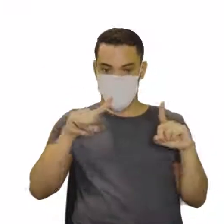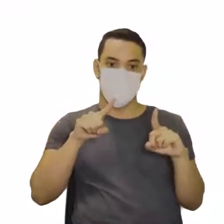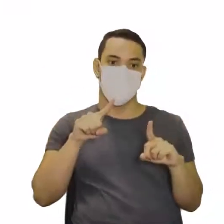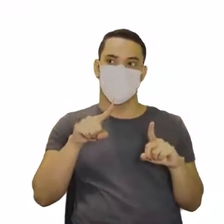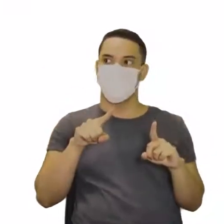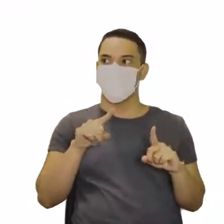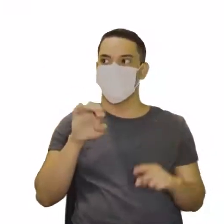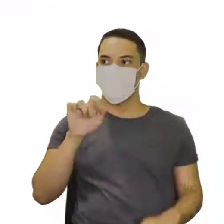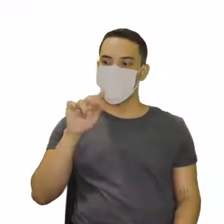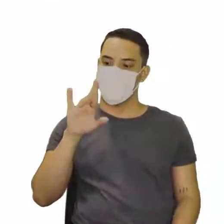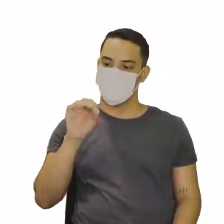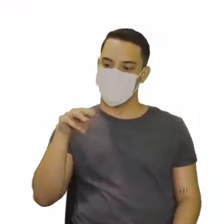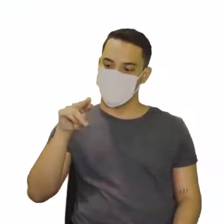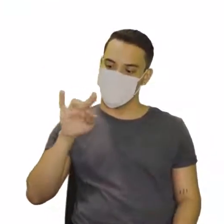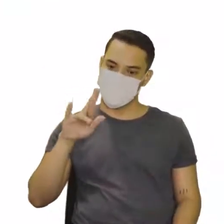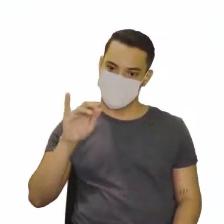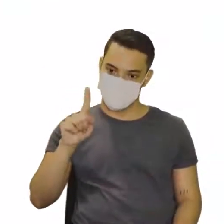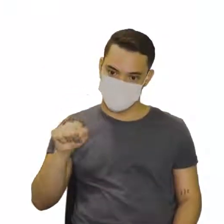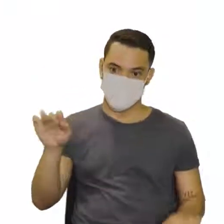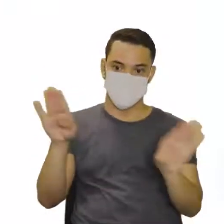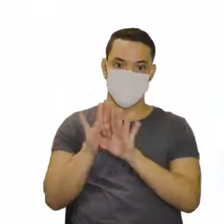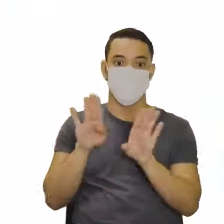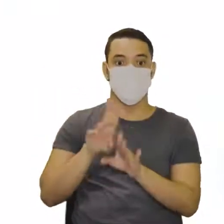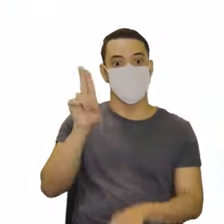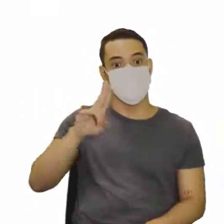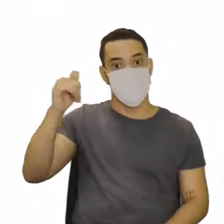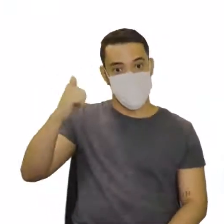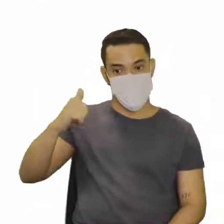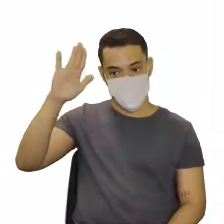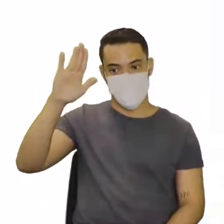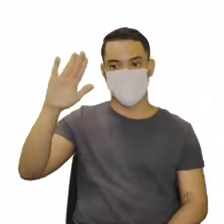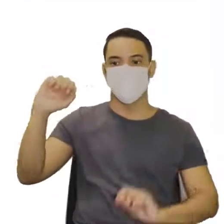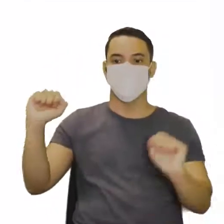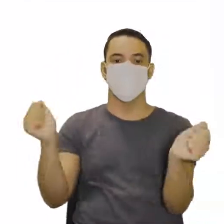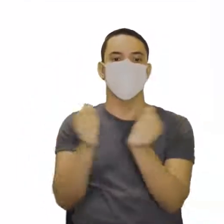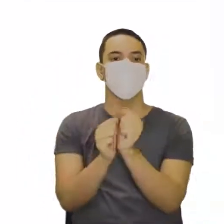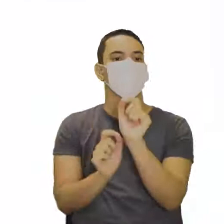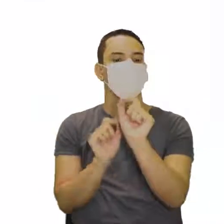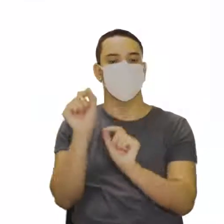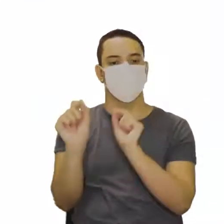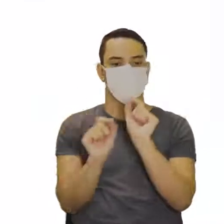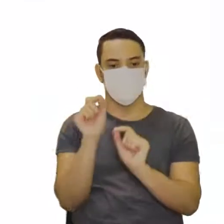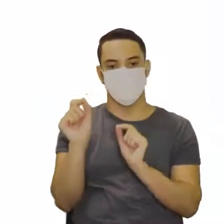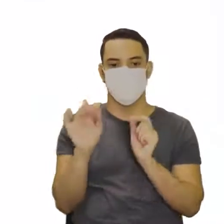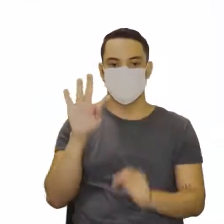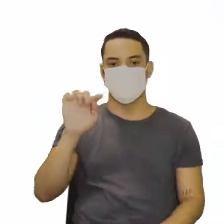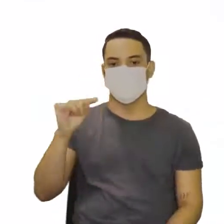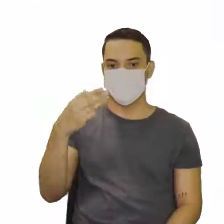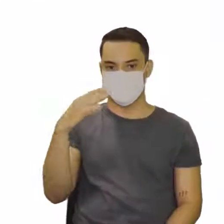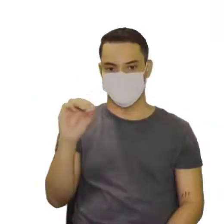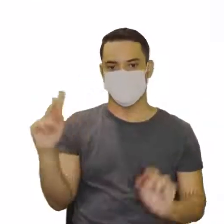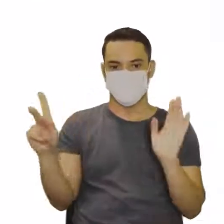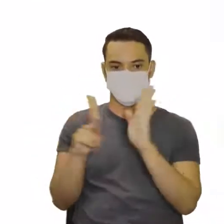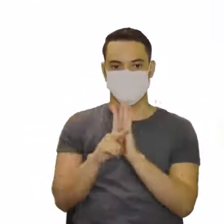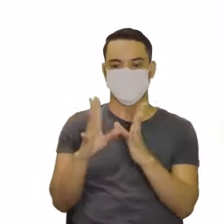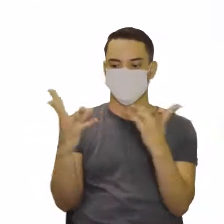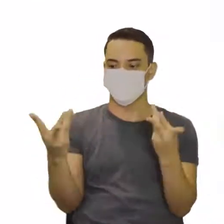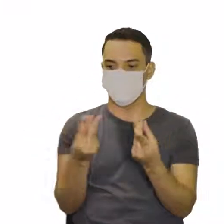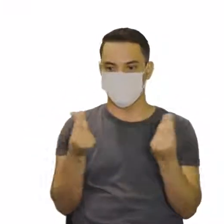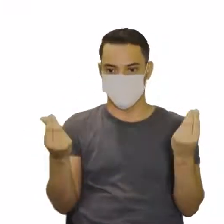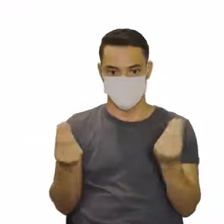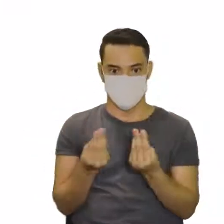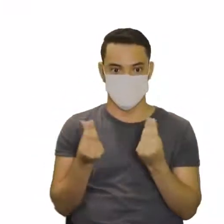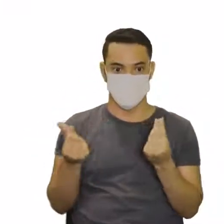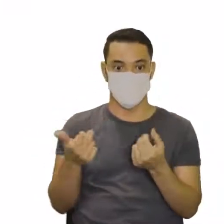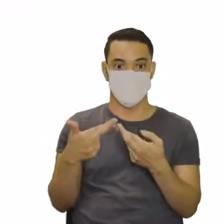contra-eletromotriz, que é ali a tensão efetivamente utilizada, mais a tensão ali da parte que é dissipada, que é